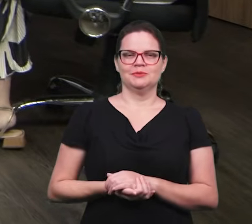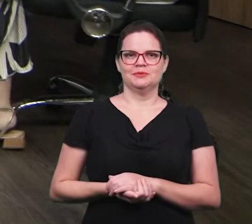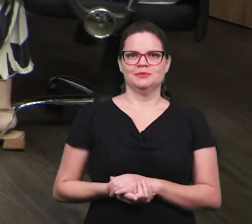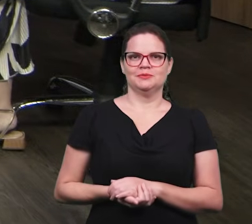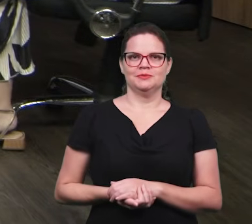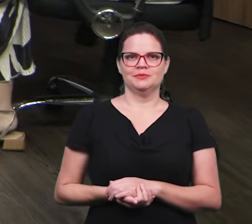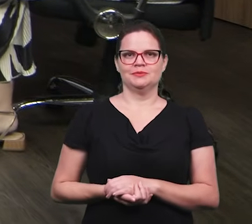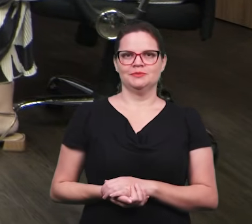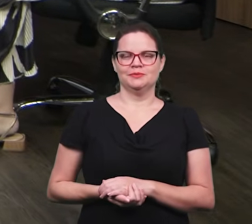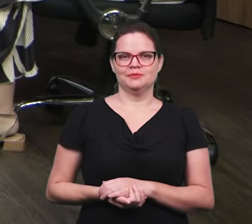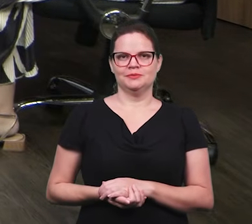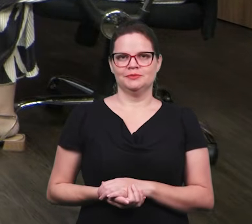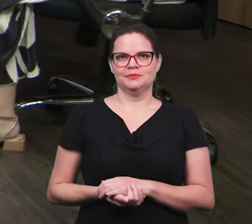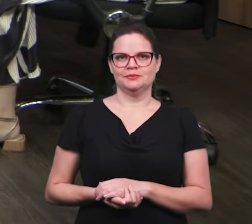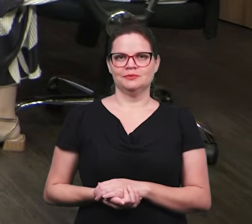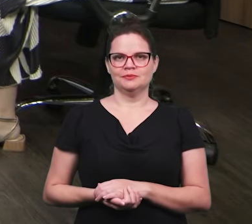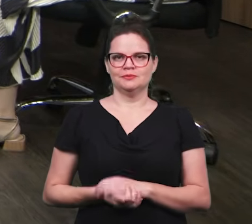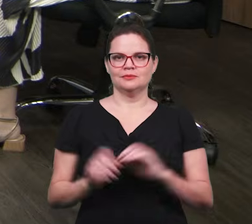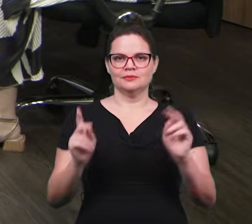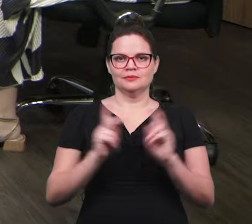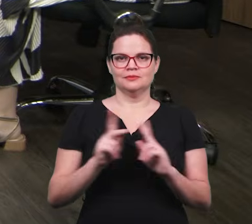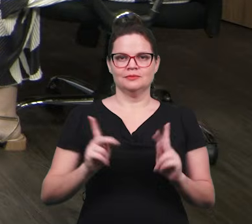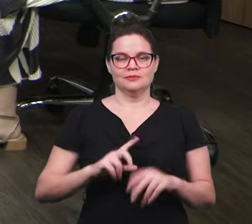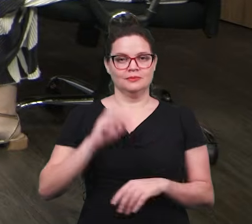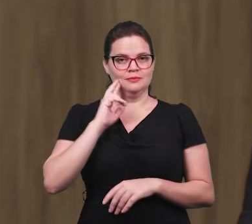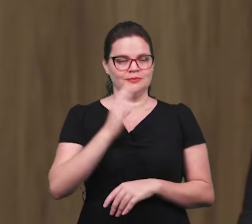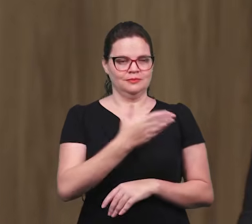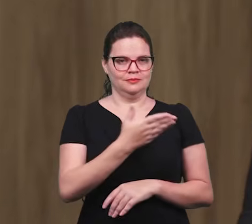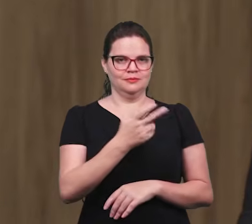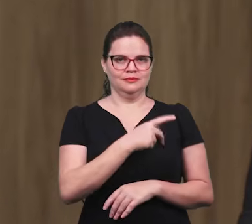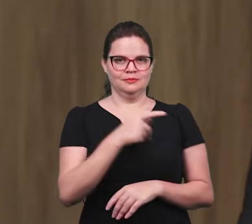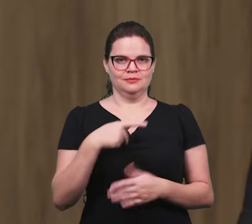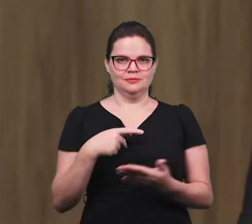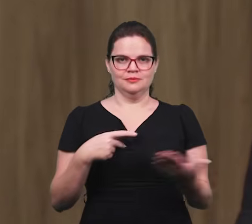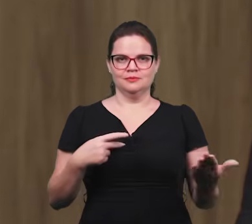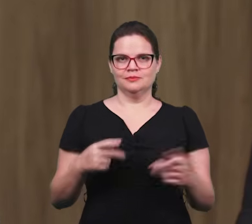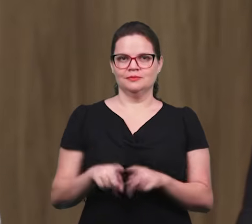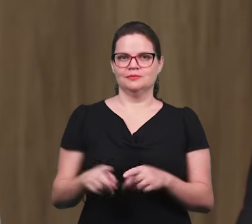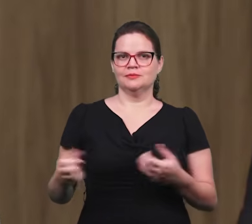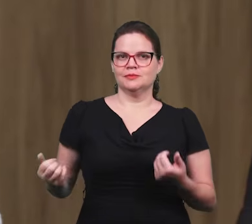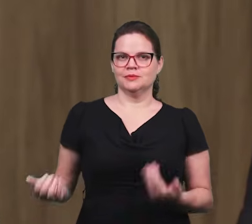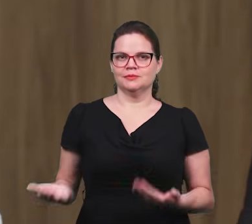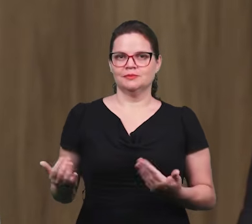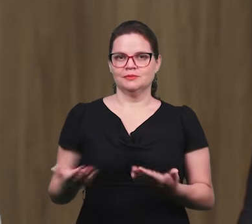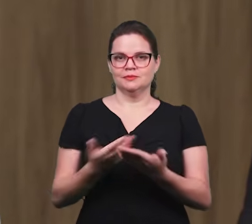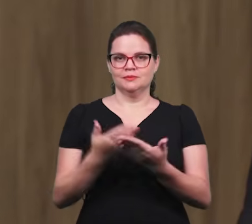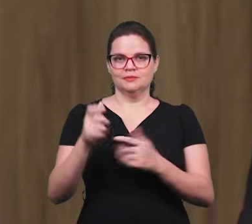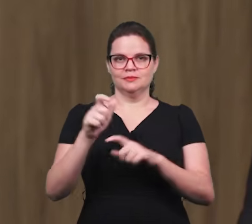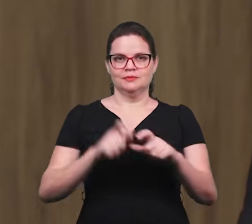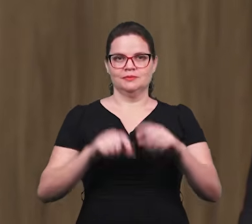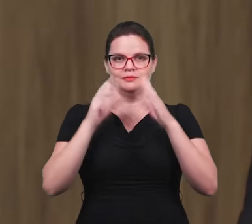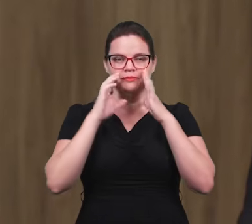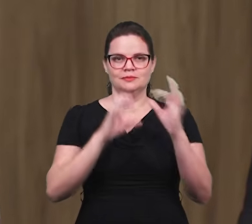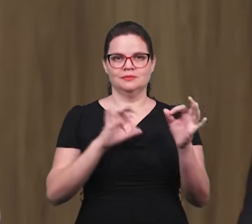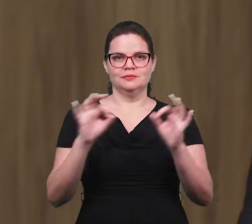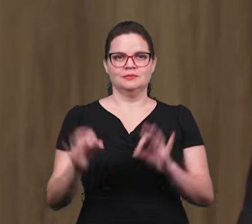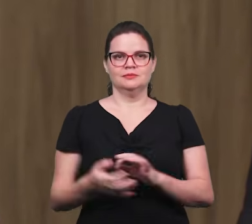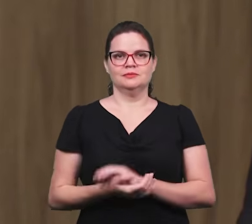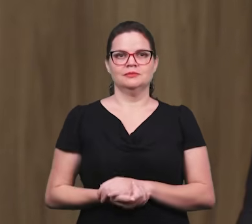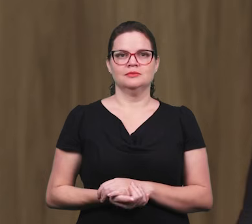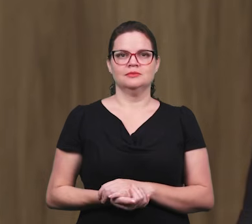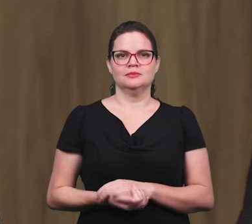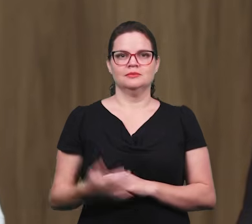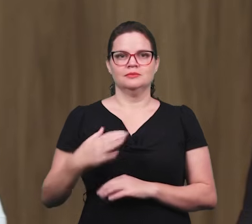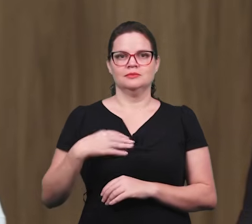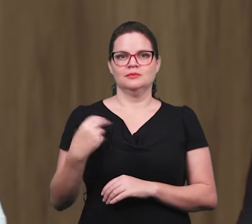pergunta. A paz do Senhor, pastor Pedrosa, pastor Josias e a todos os jovens e ao público aí de casa, né? Me